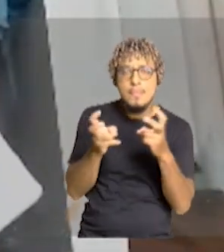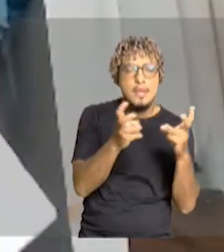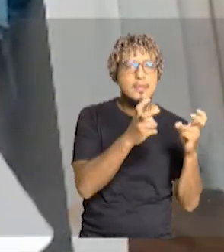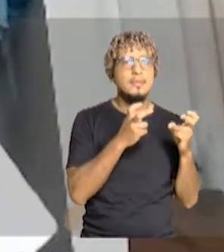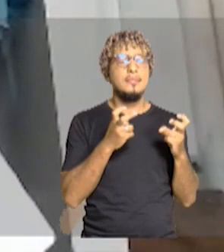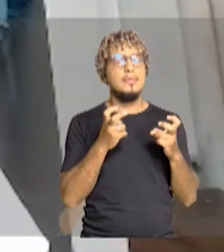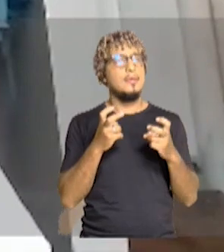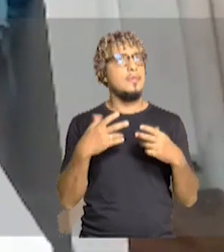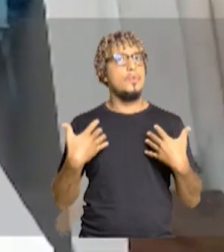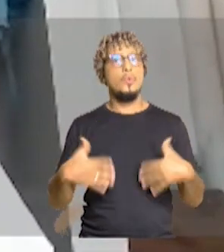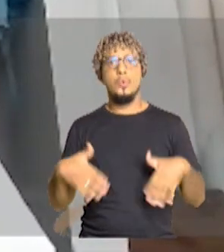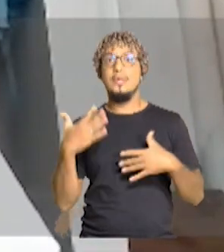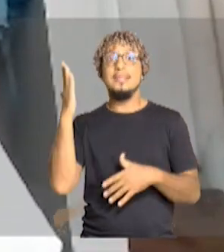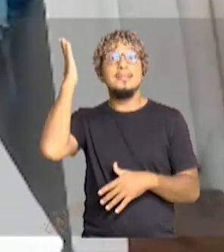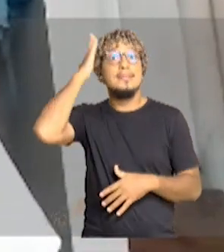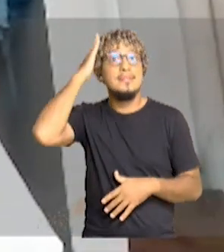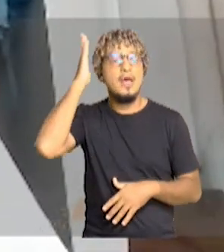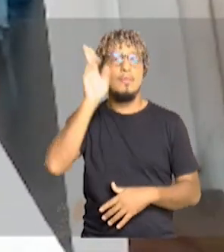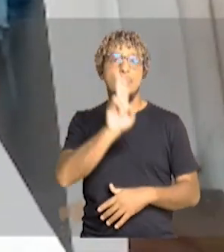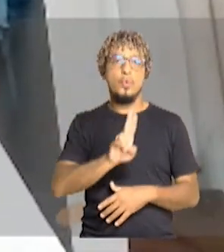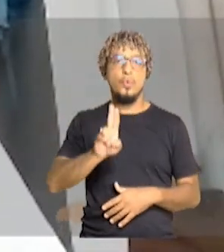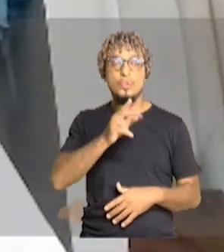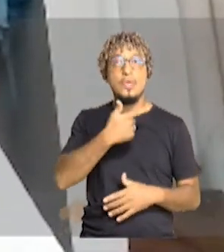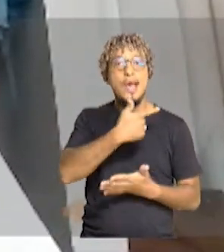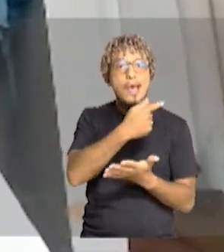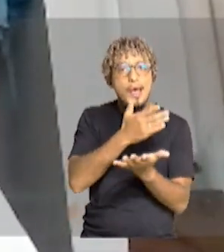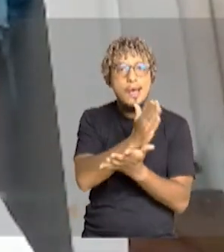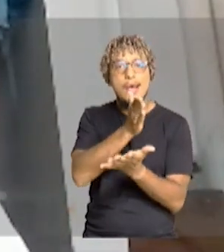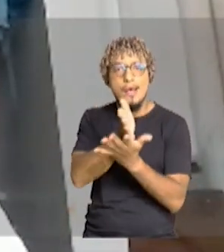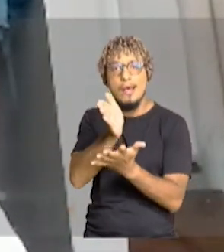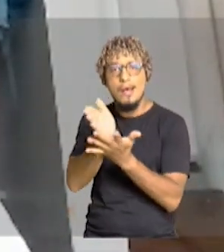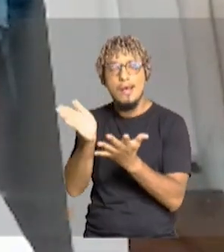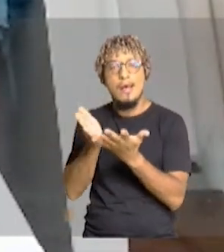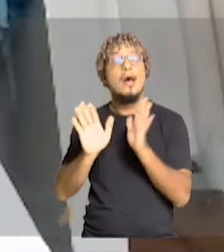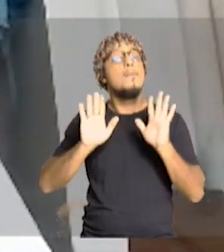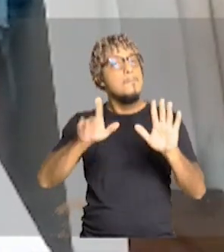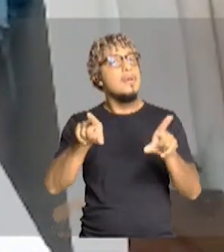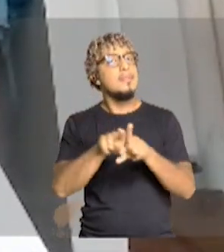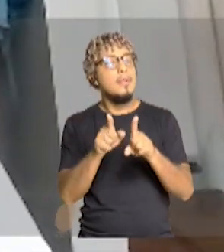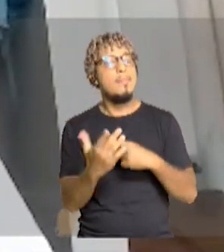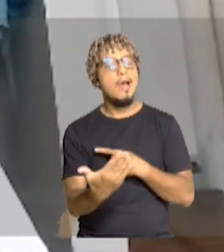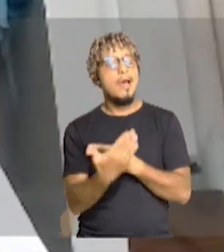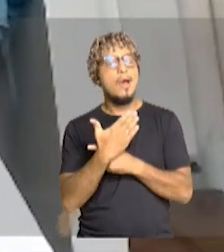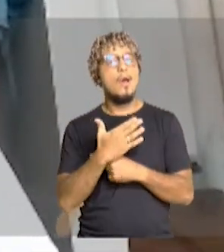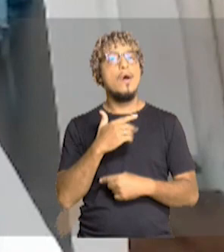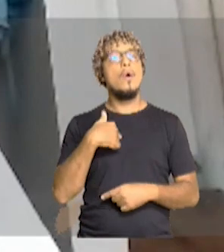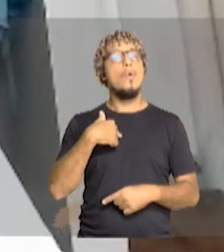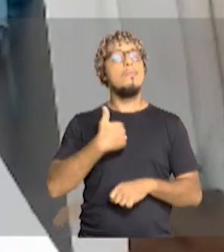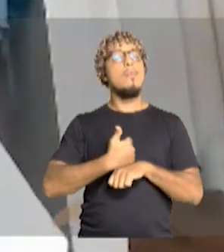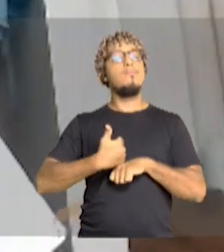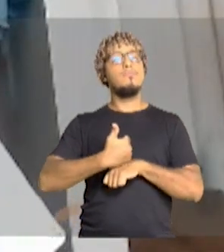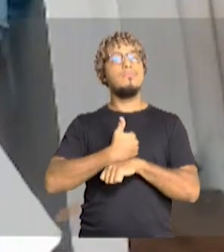enfim que sabe utilizar outras ferramentas mas ela também tá me tornando uma profissional uma pessoa que